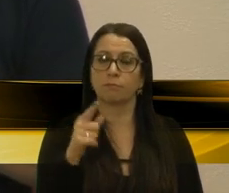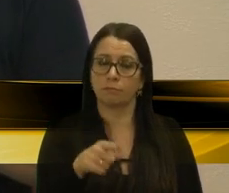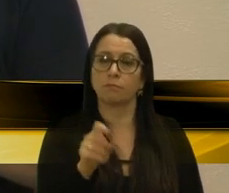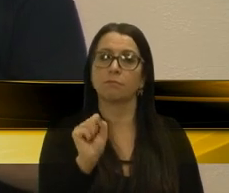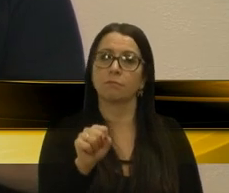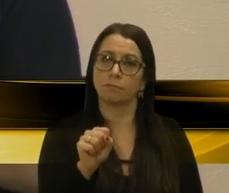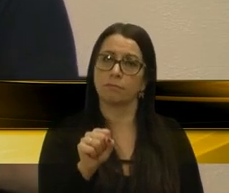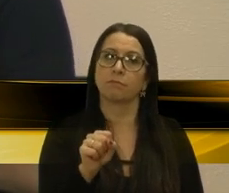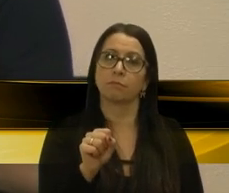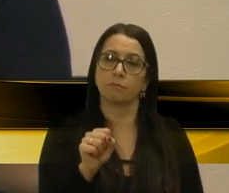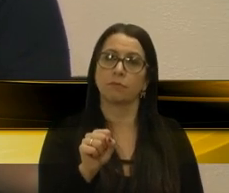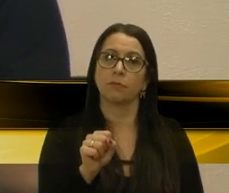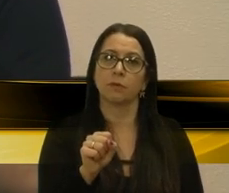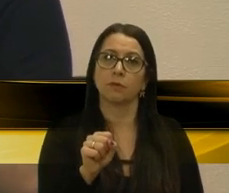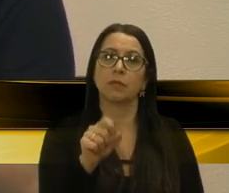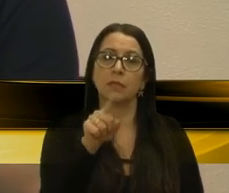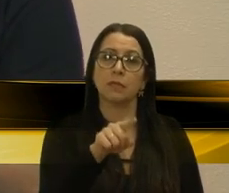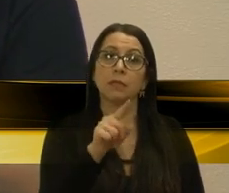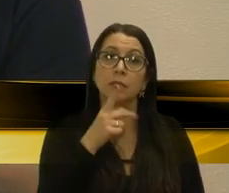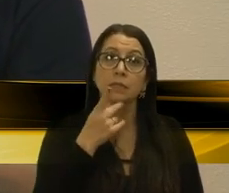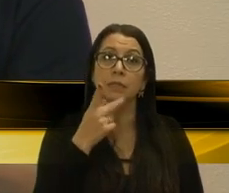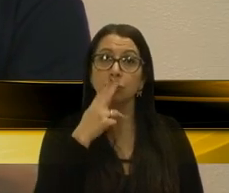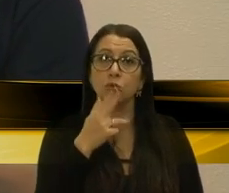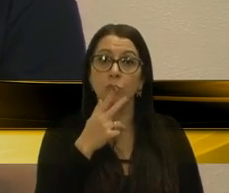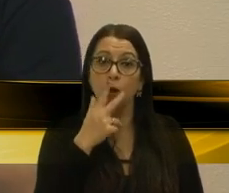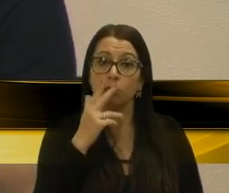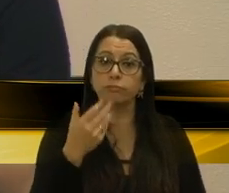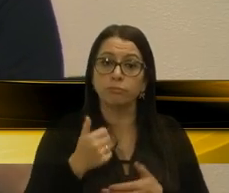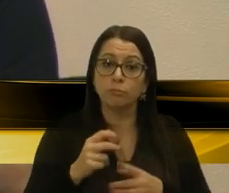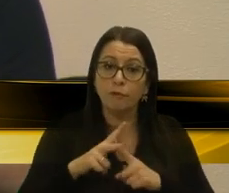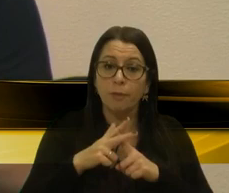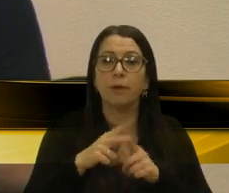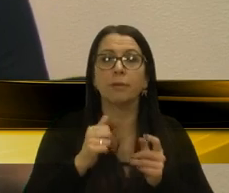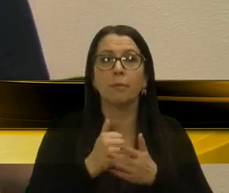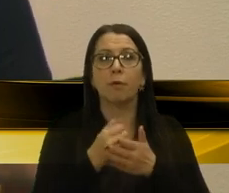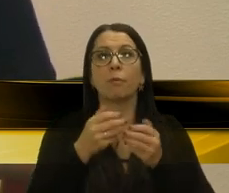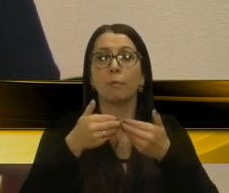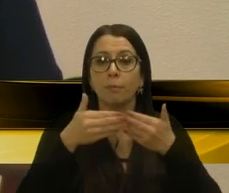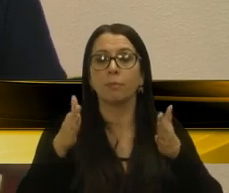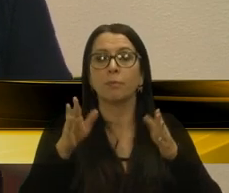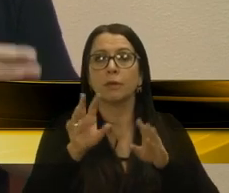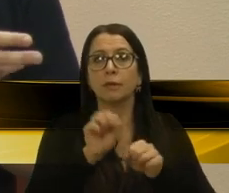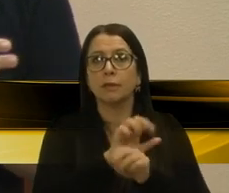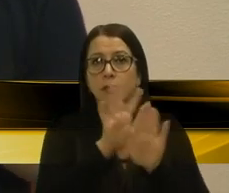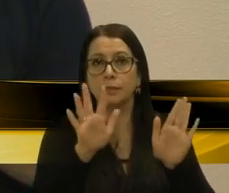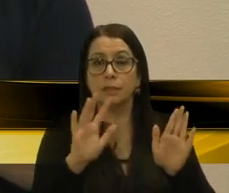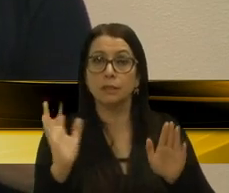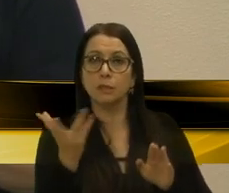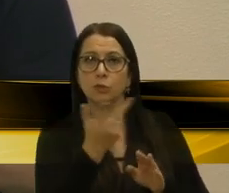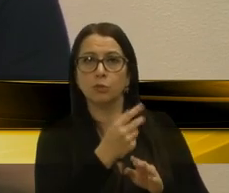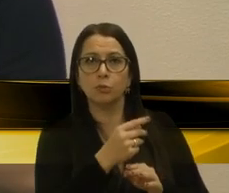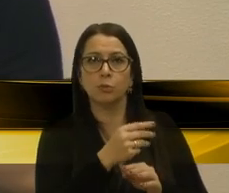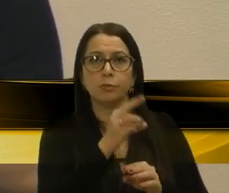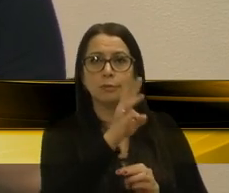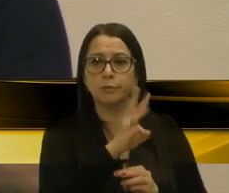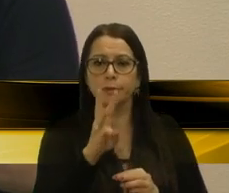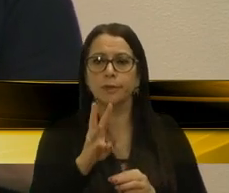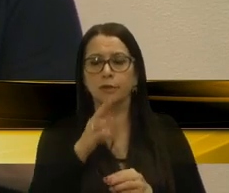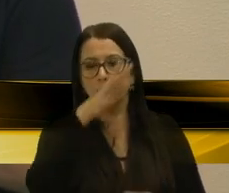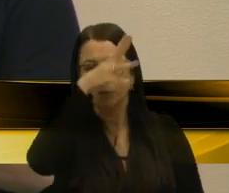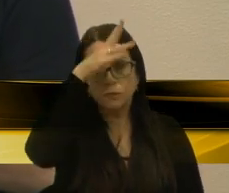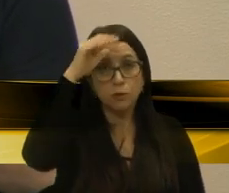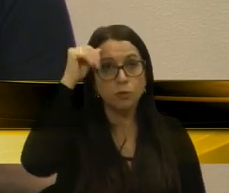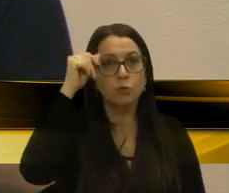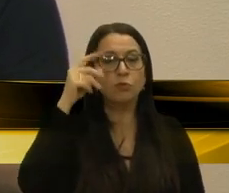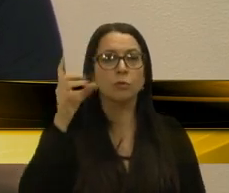sim. É importante que o Diário Oficial Eletrônico seja o grande veículo, porta-voz da nossa transparência. E que os nossos sites, tanto o site da Prefeitura,